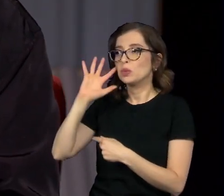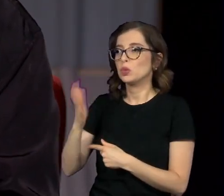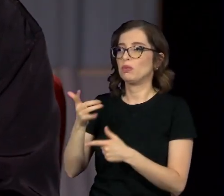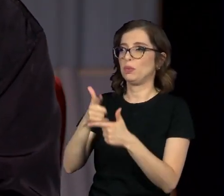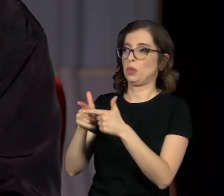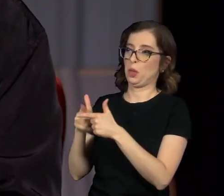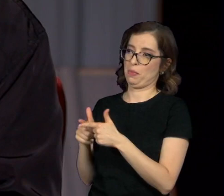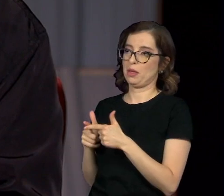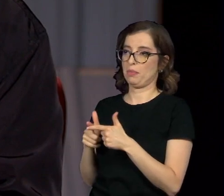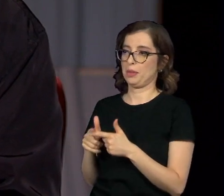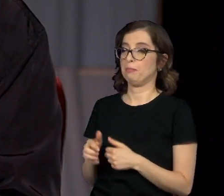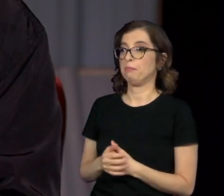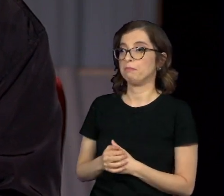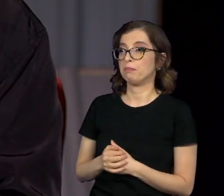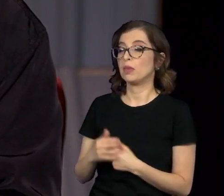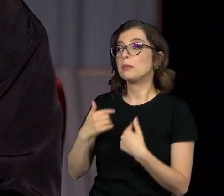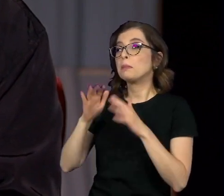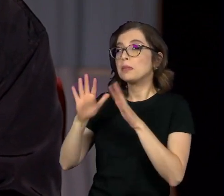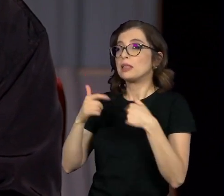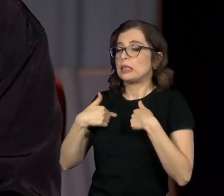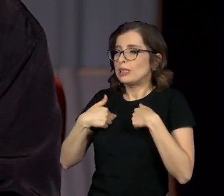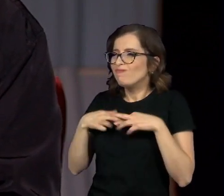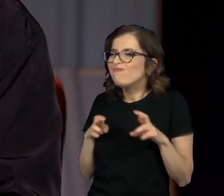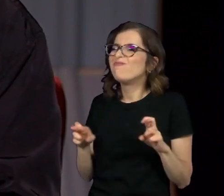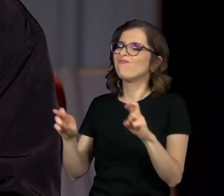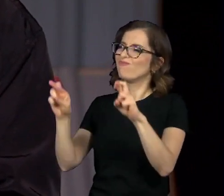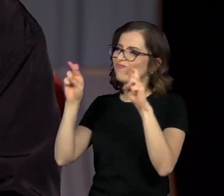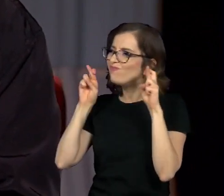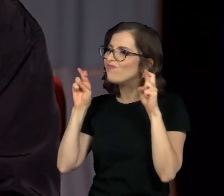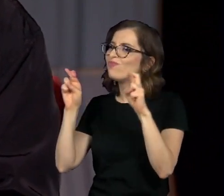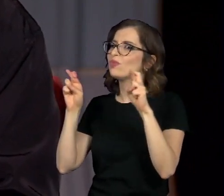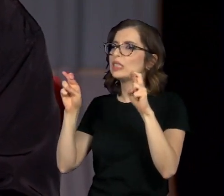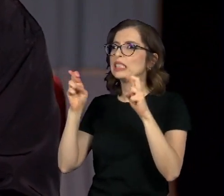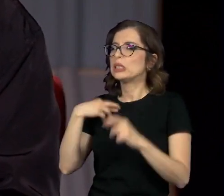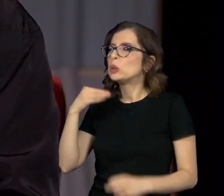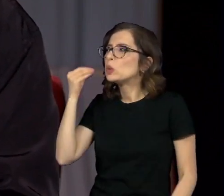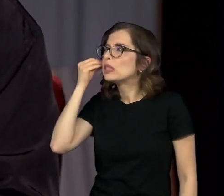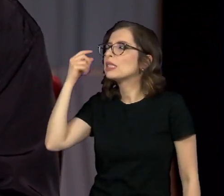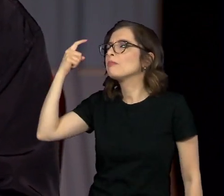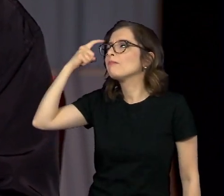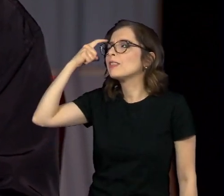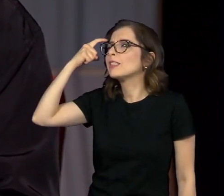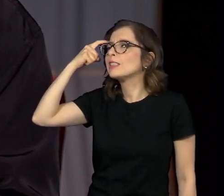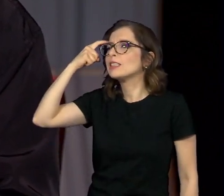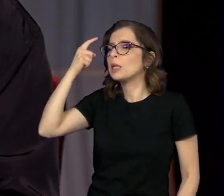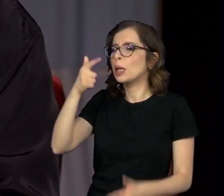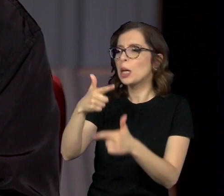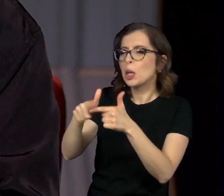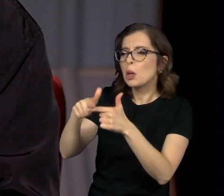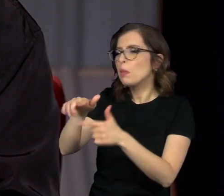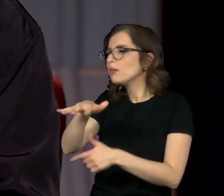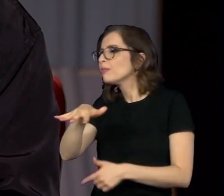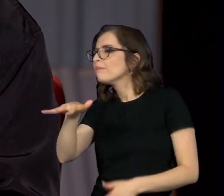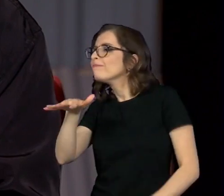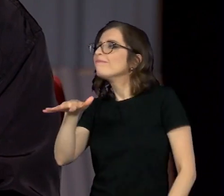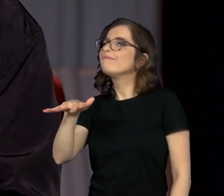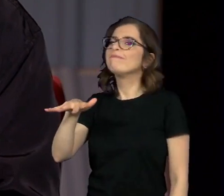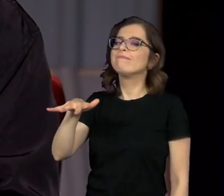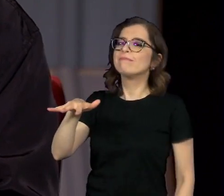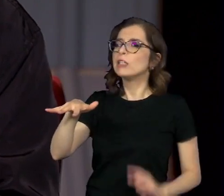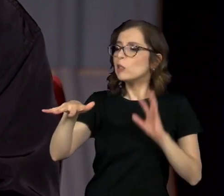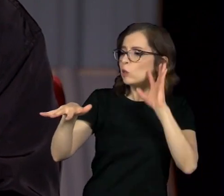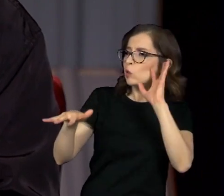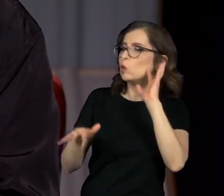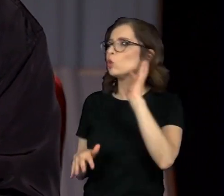otimista, eu tendo a pensar que desta crise vai sair algo mais forte e